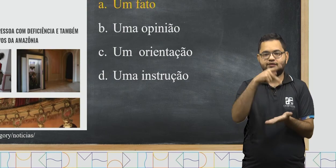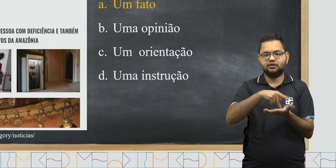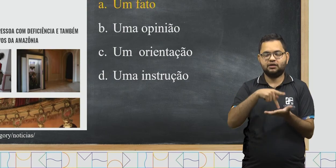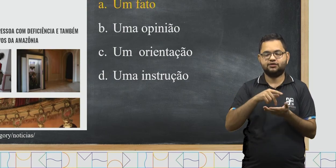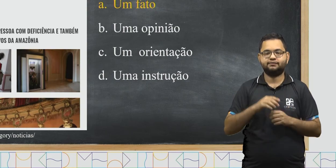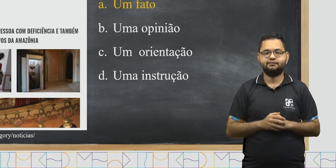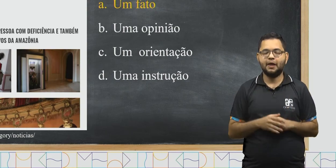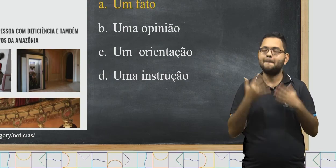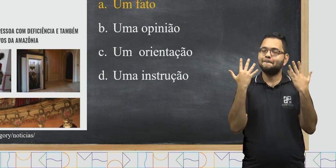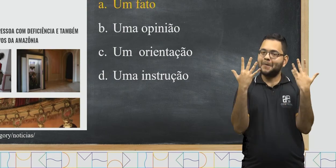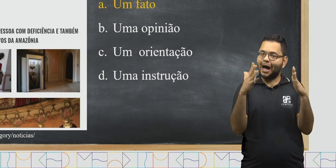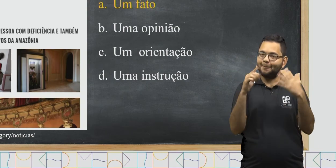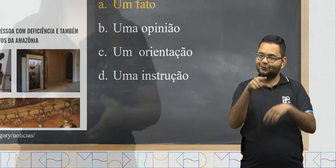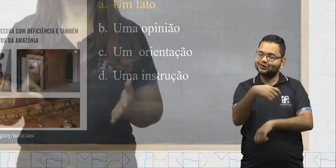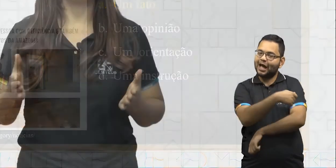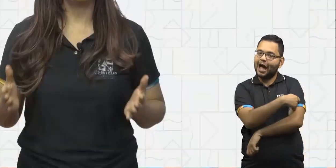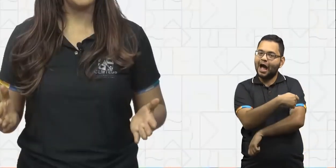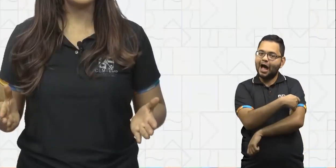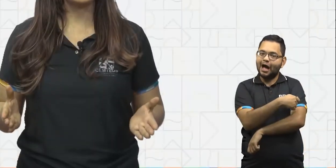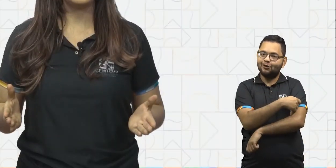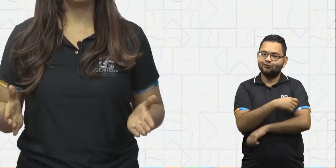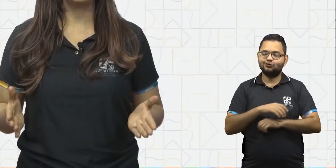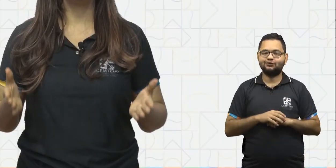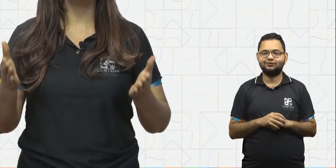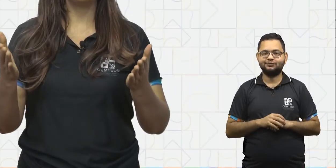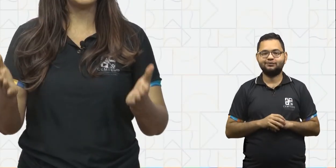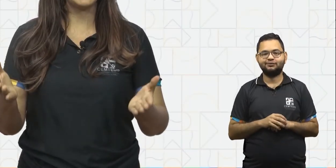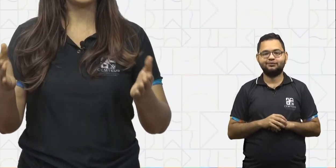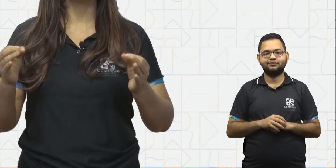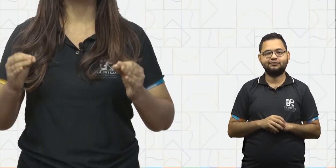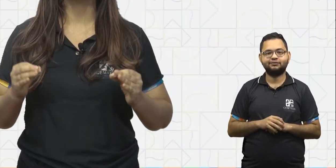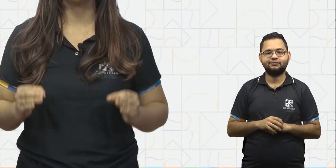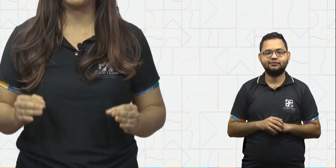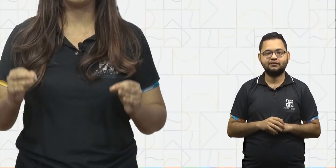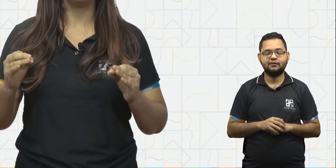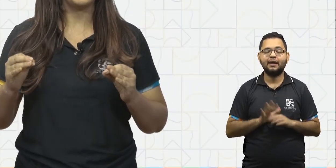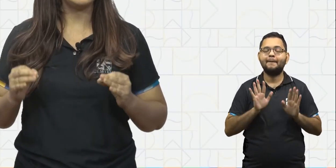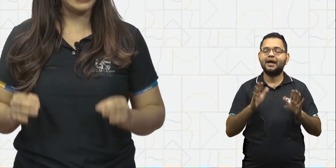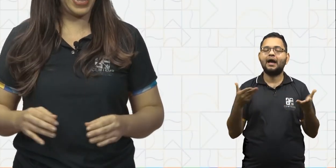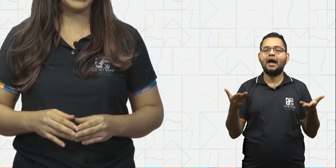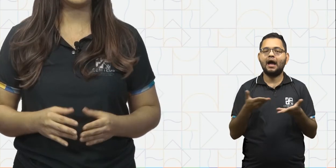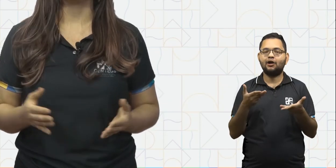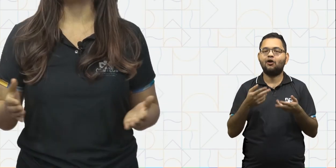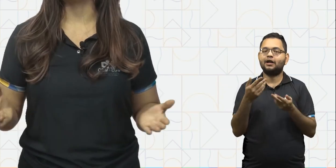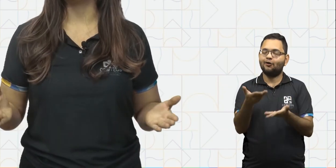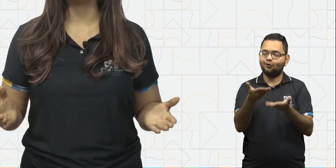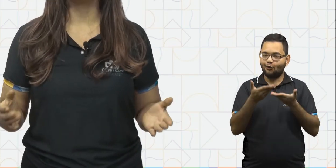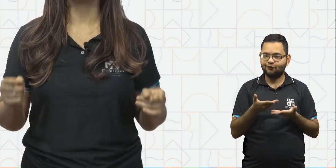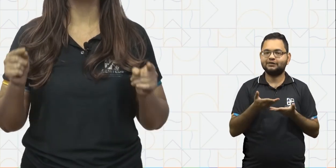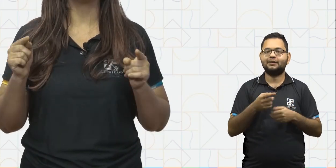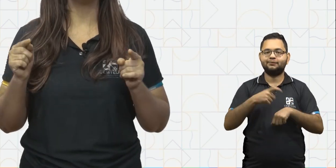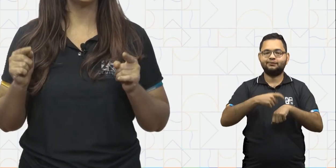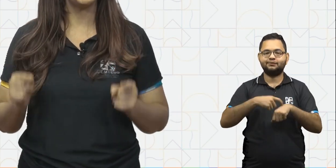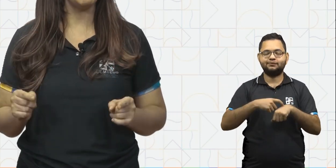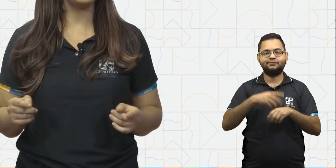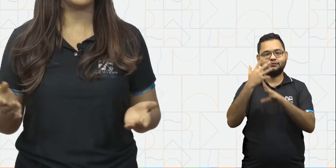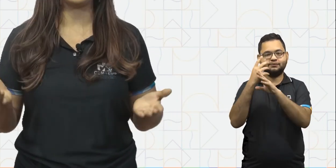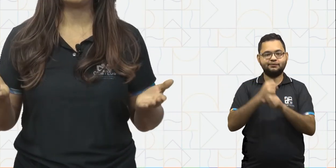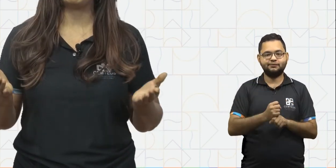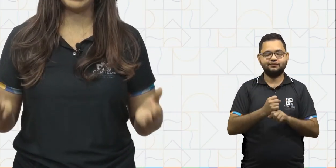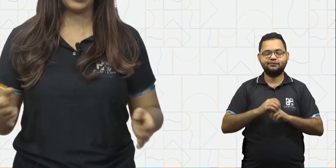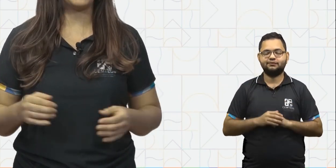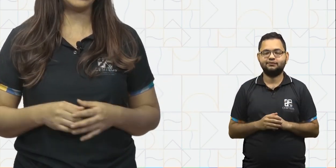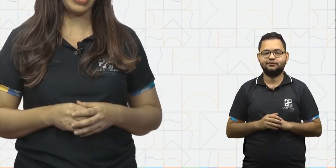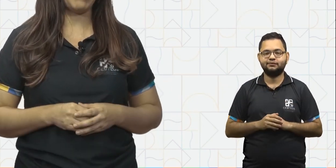um acontecimento. Parabéns, querido aluno, você que chegou até aqui. Mas neste momento eu quero te